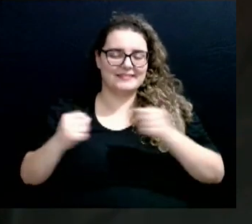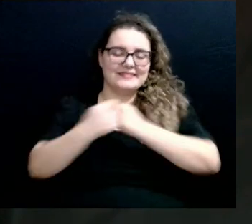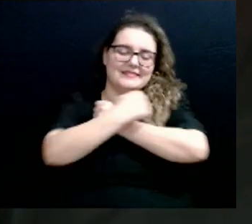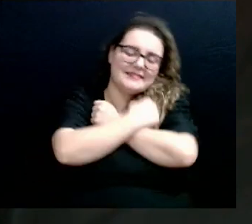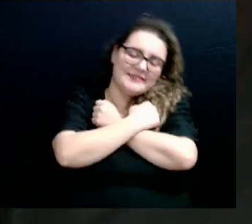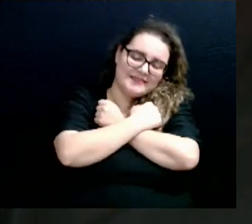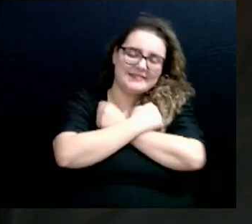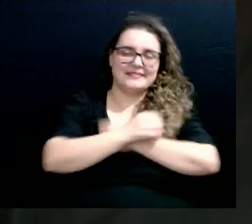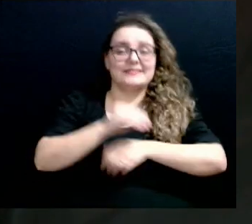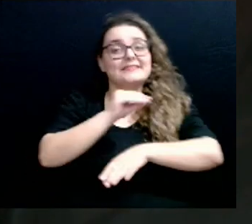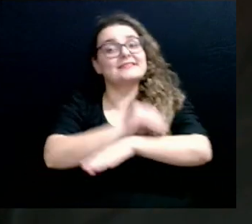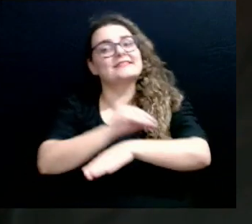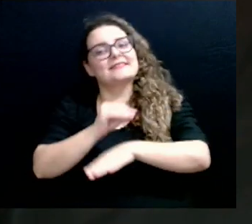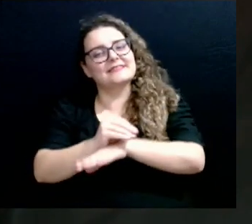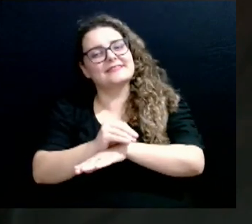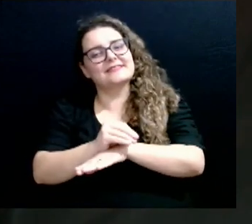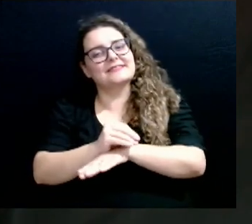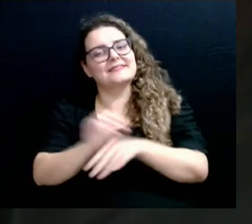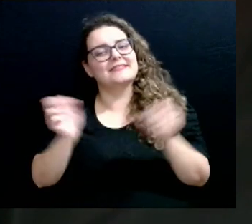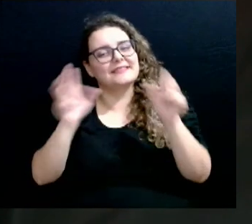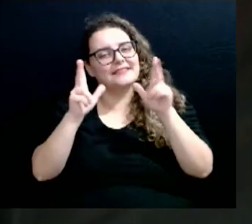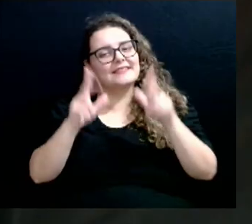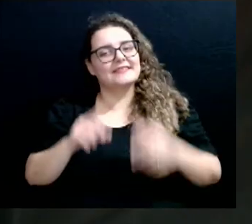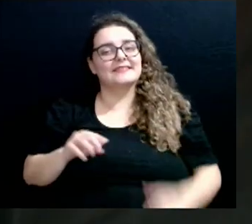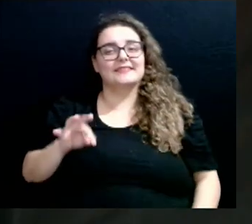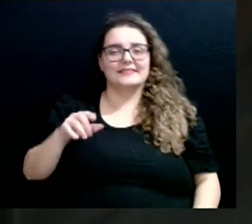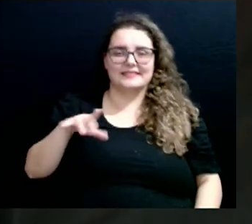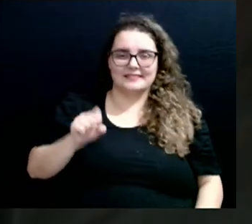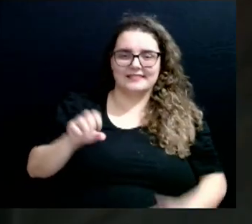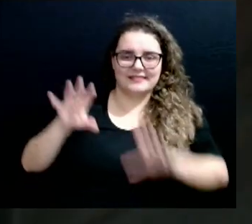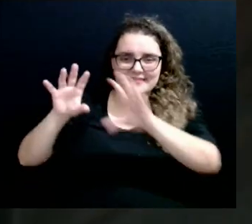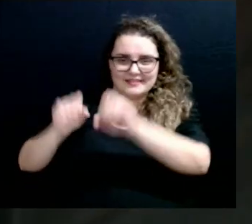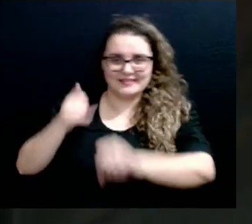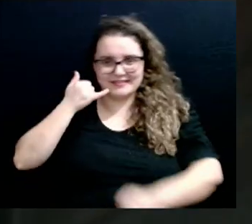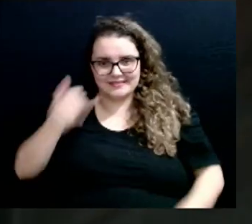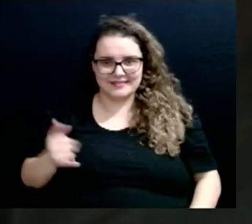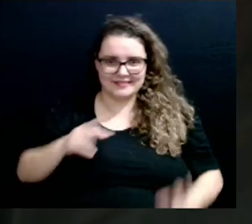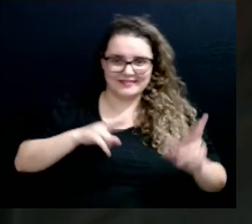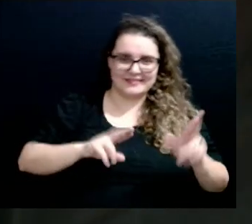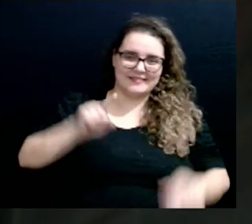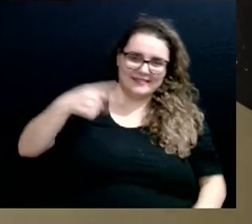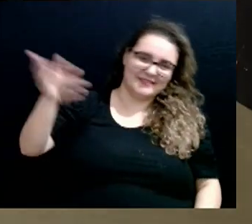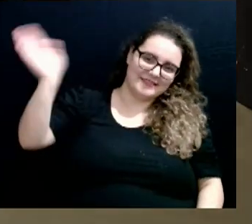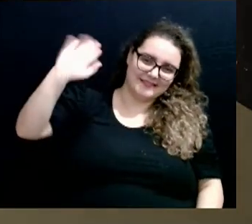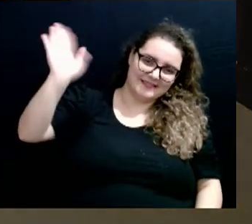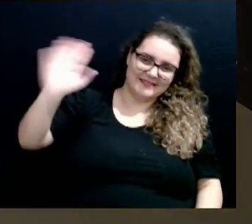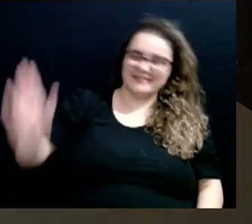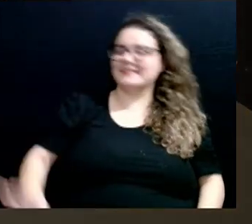cuide, fique atento nas telas, desliga o celular para dormir e até amanhã. Tchau, tchau.